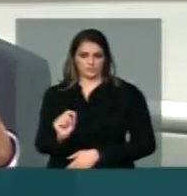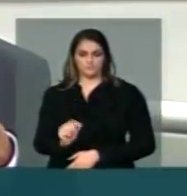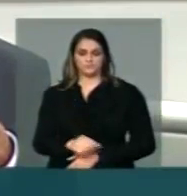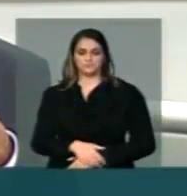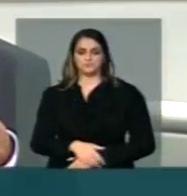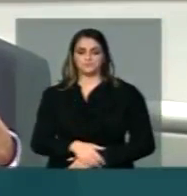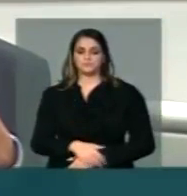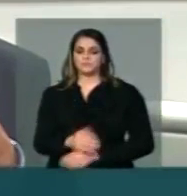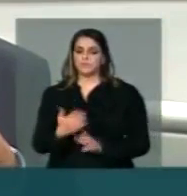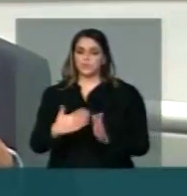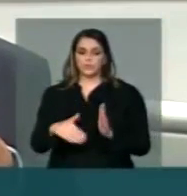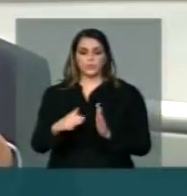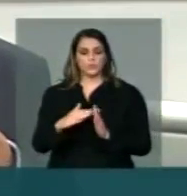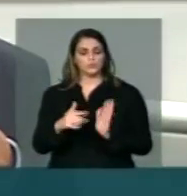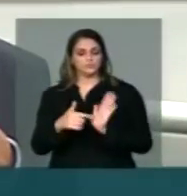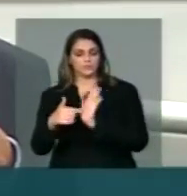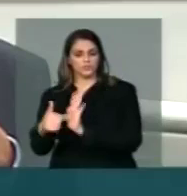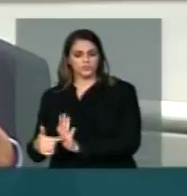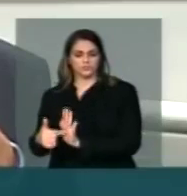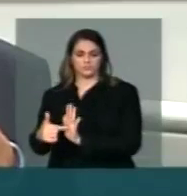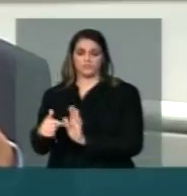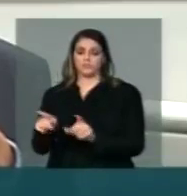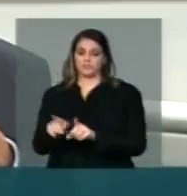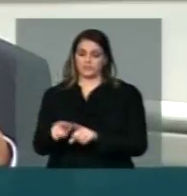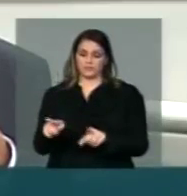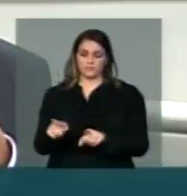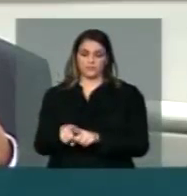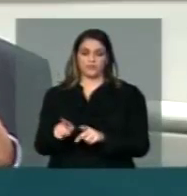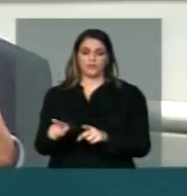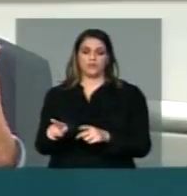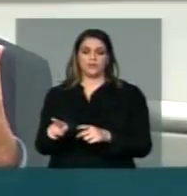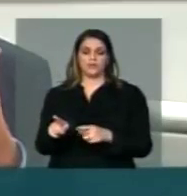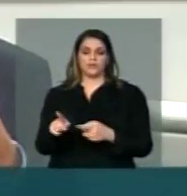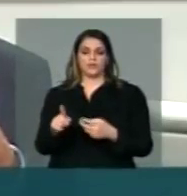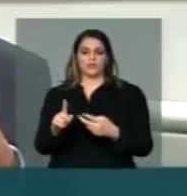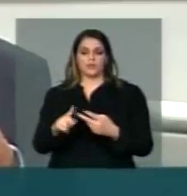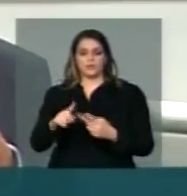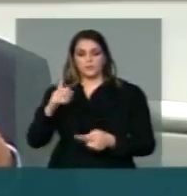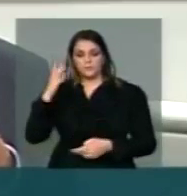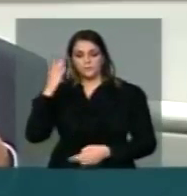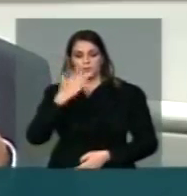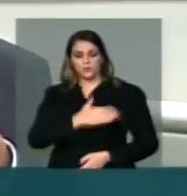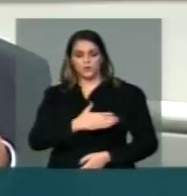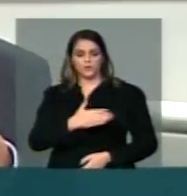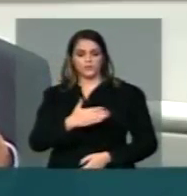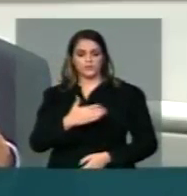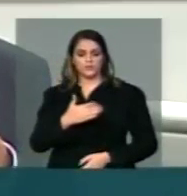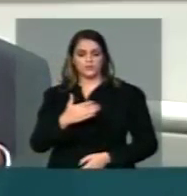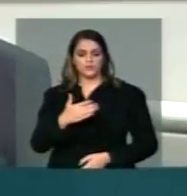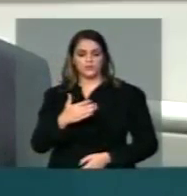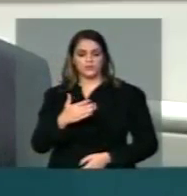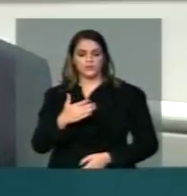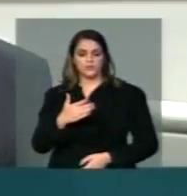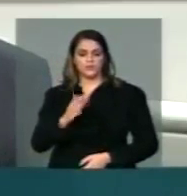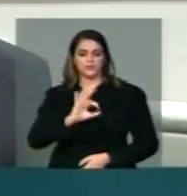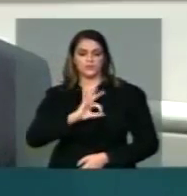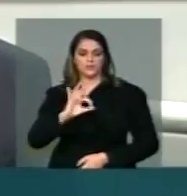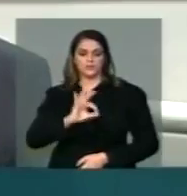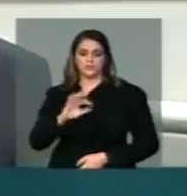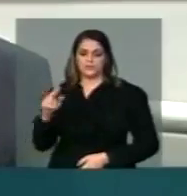nós procuramos apontar. E contamos também com prova emprestada da Operação Lava